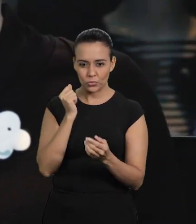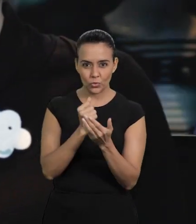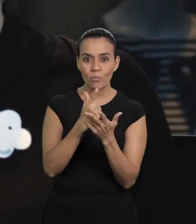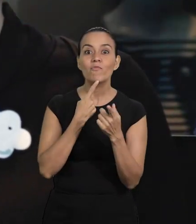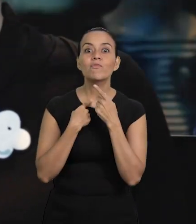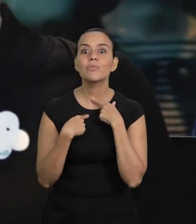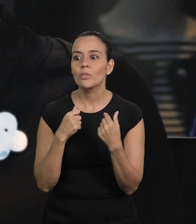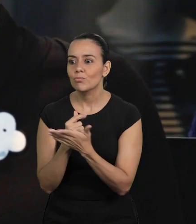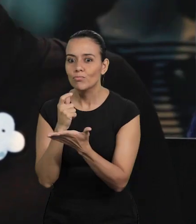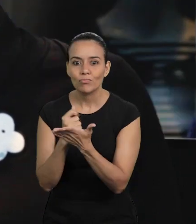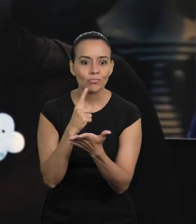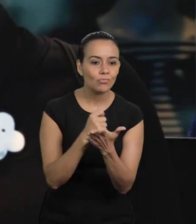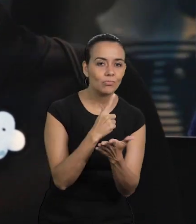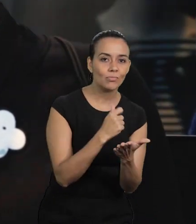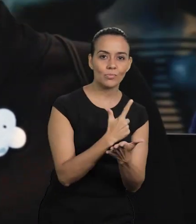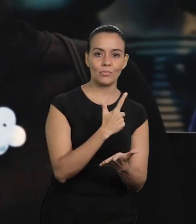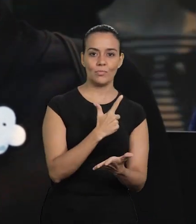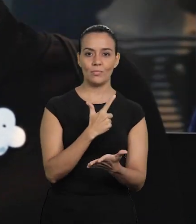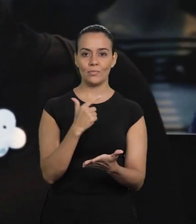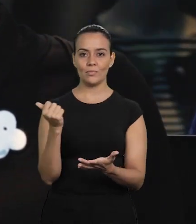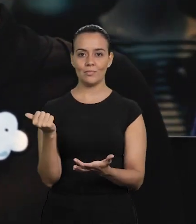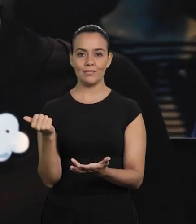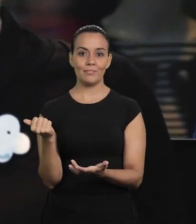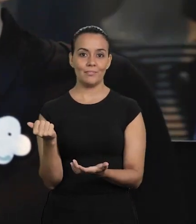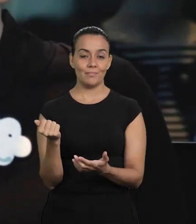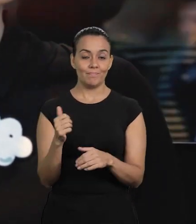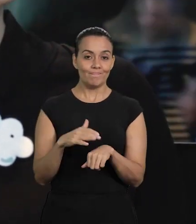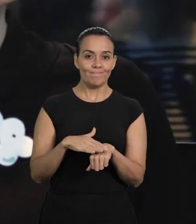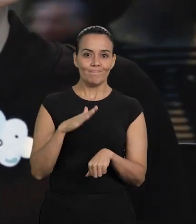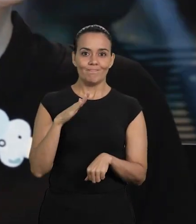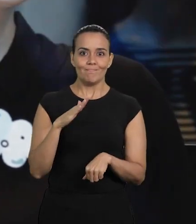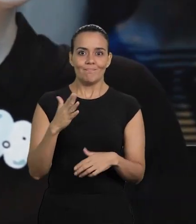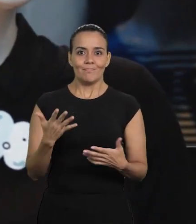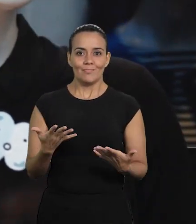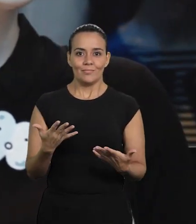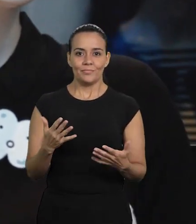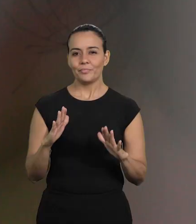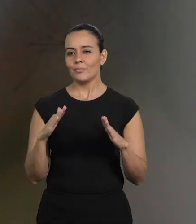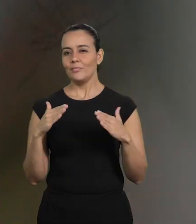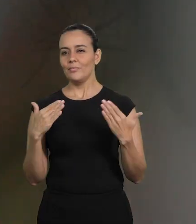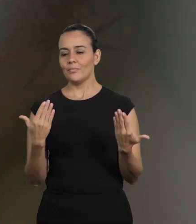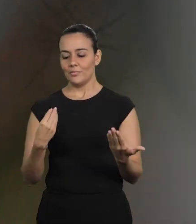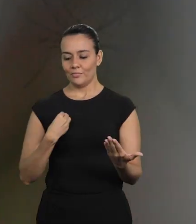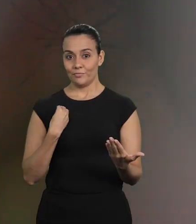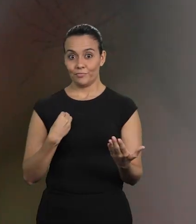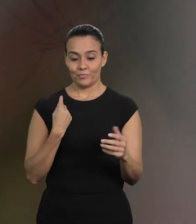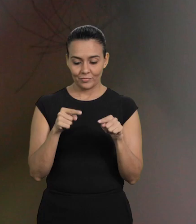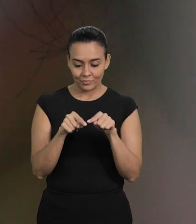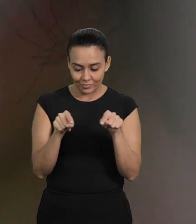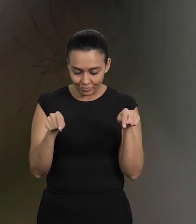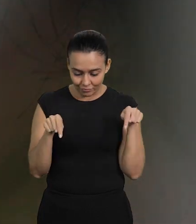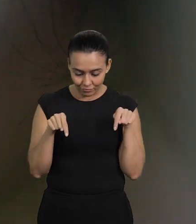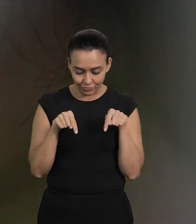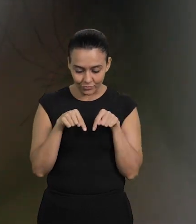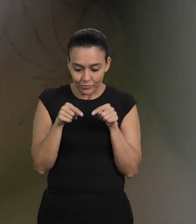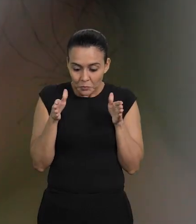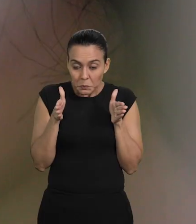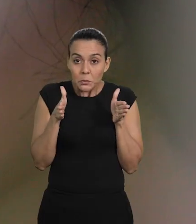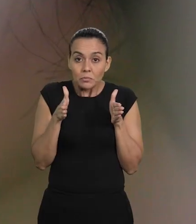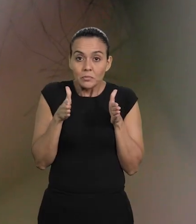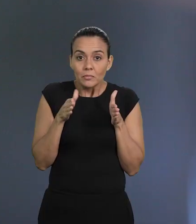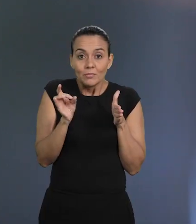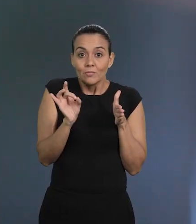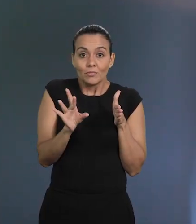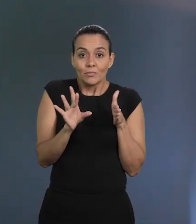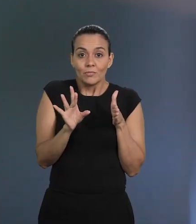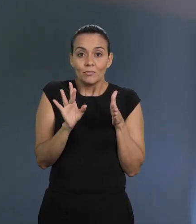que a gente vive na nossa vida cotidiana. Então você vai viver num estúdio pequenininho, só você e seus